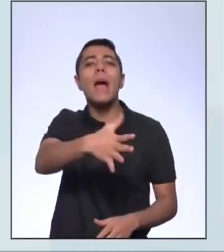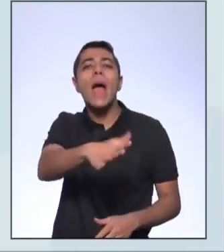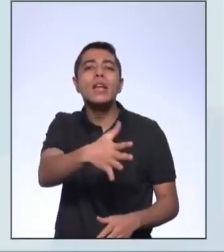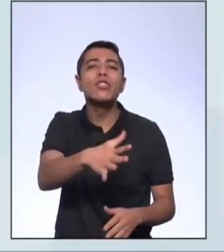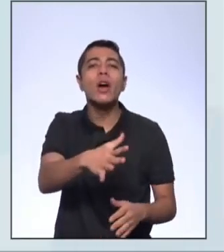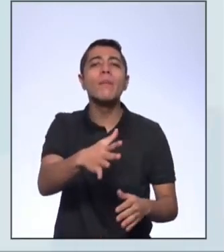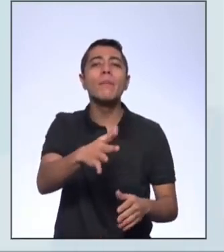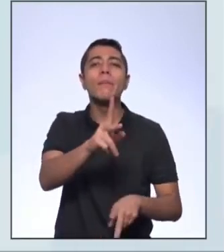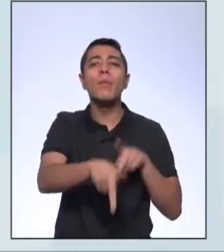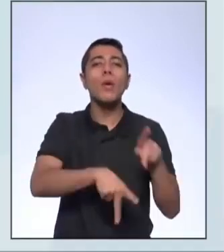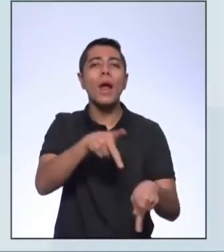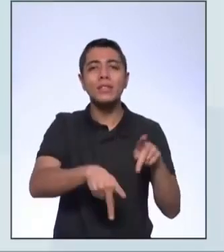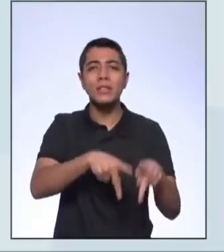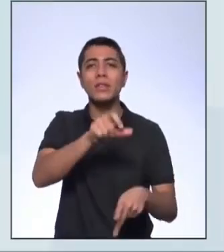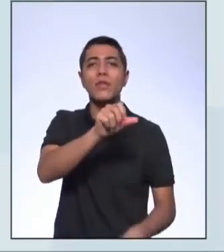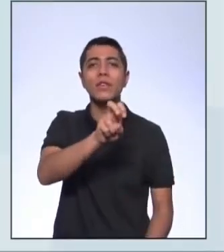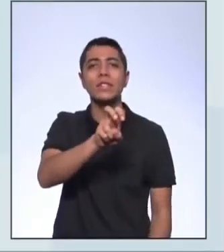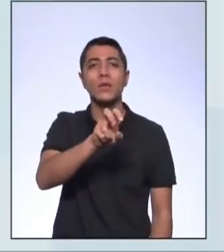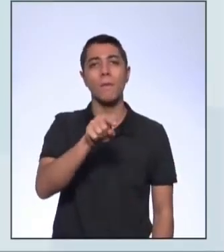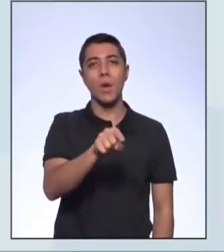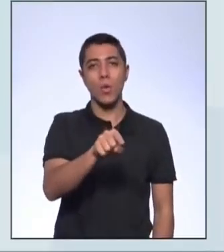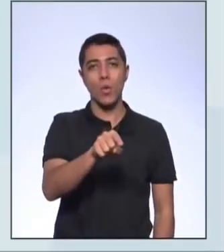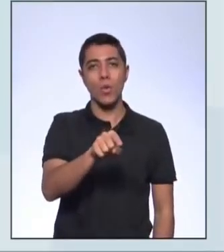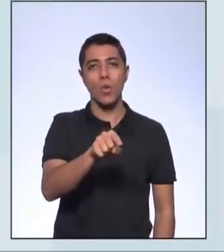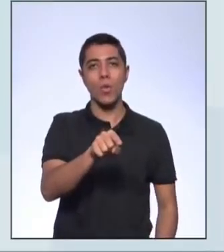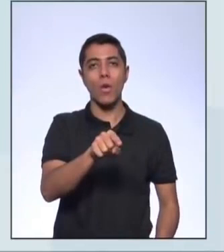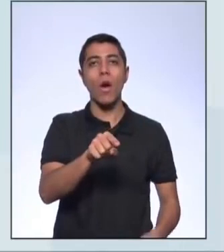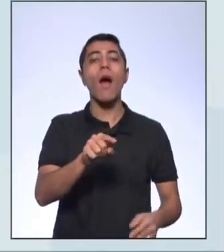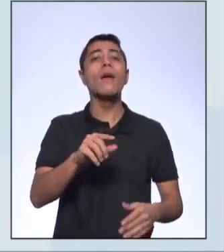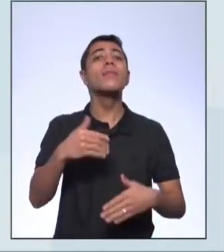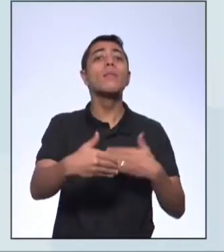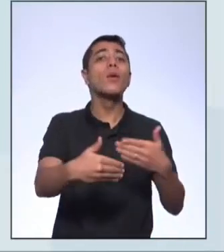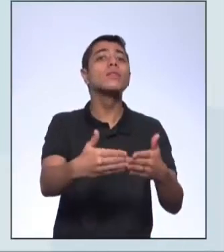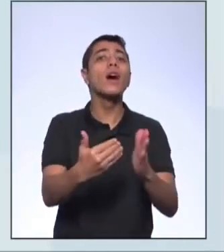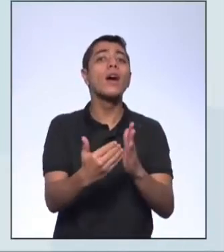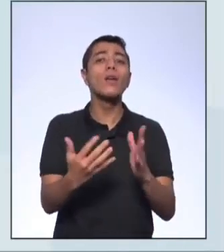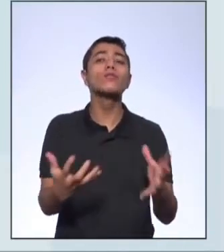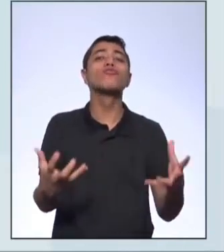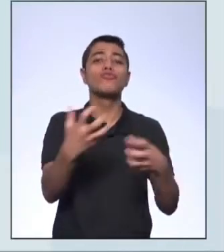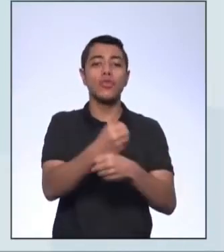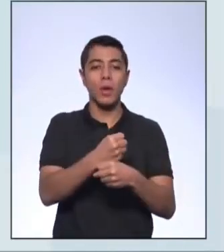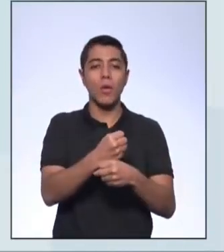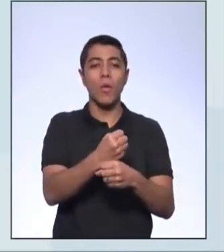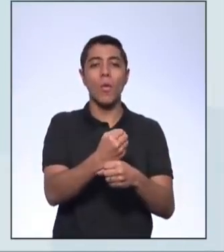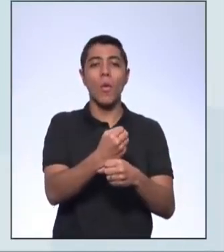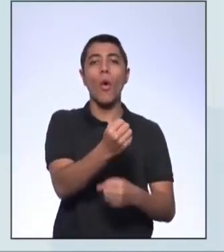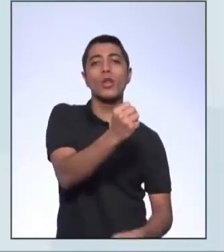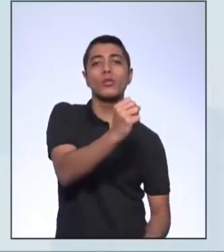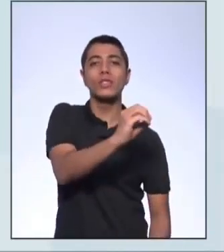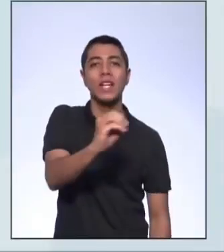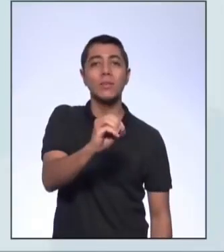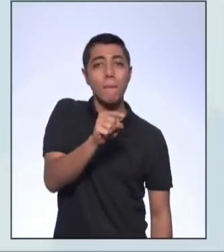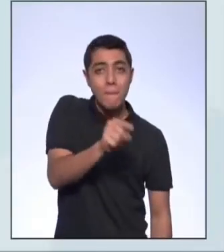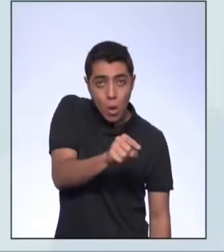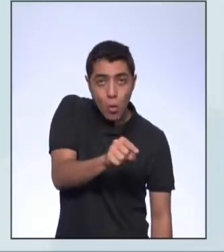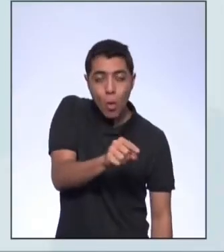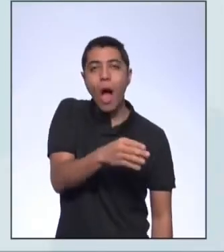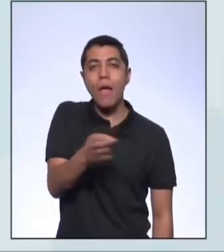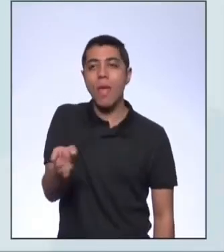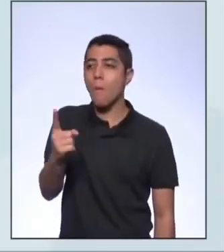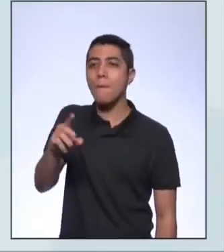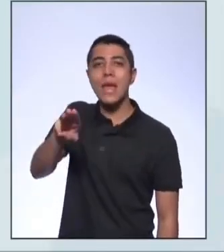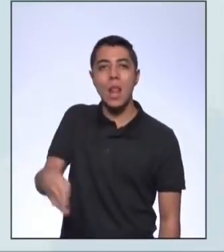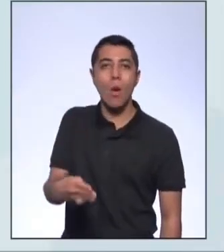955 mil habitantes em 2007 passou para 800 a 1 milhão e quatrocentos Então os critérios também vou mudando aí a